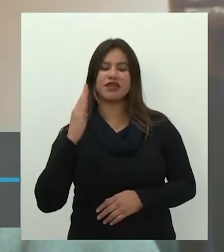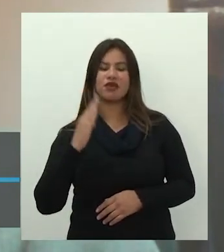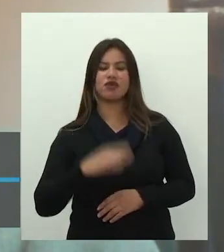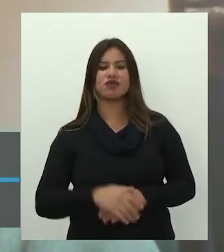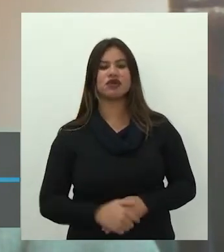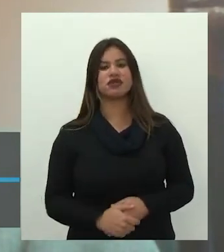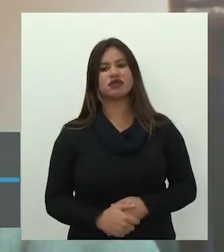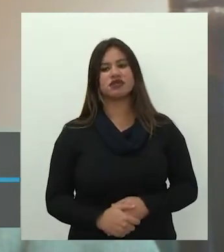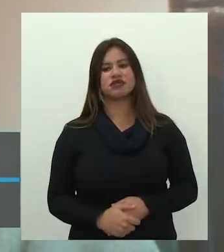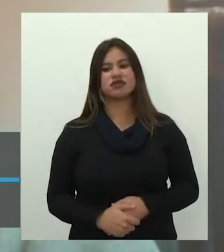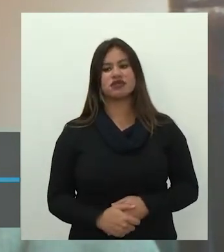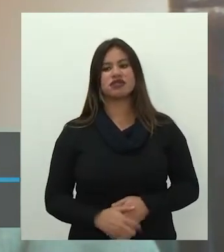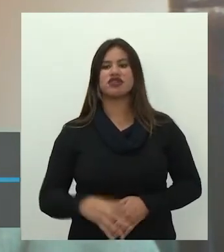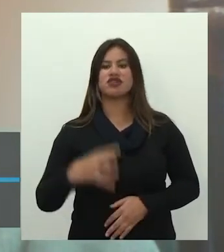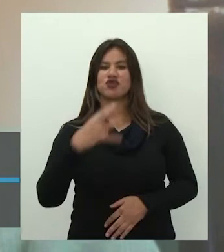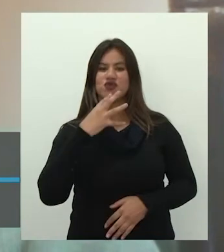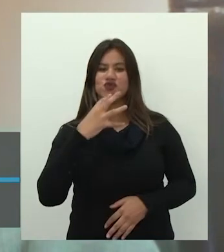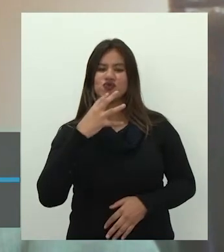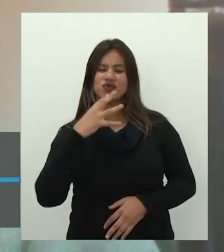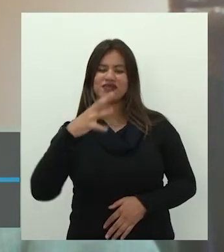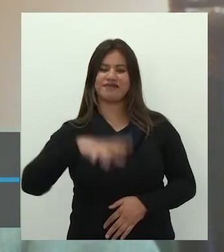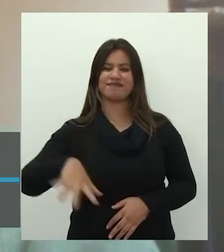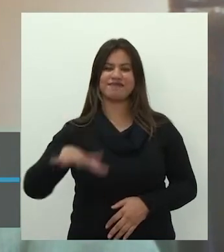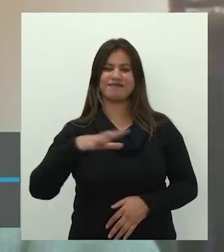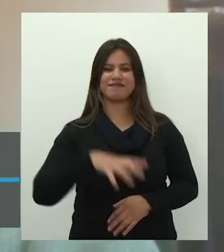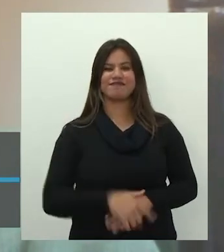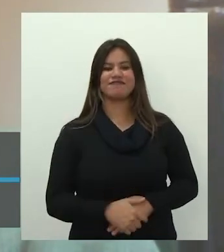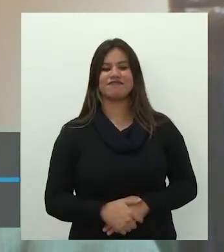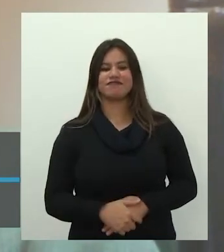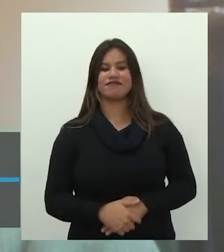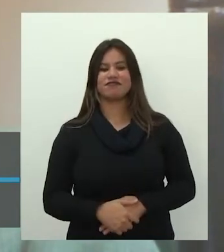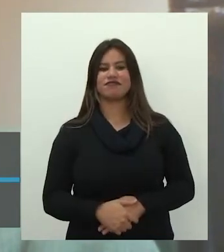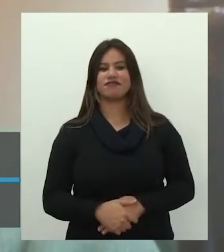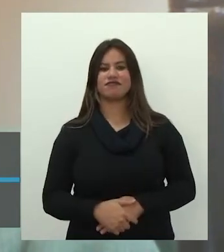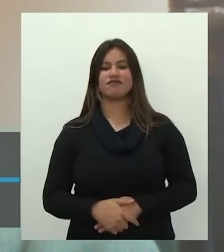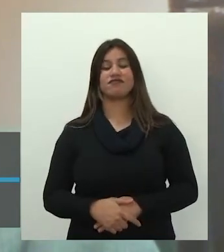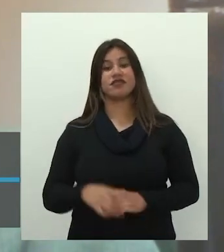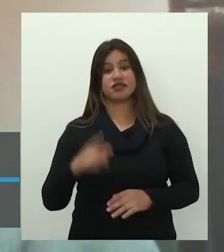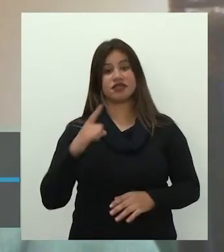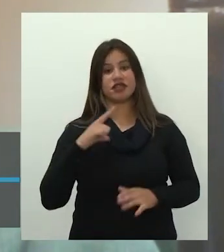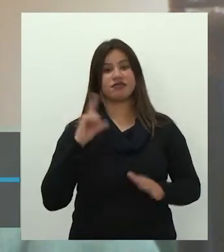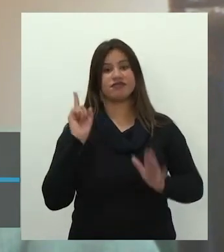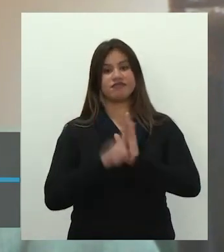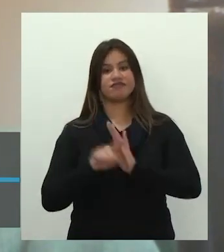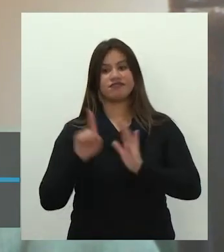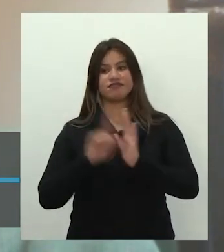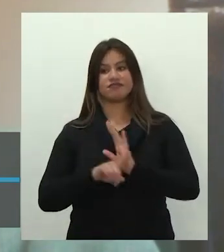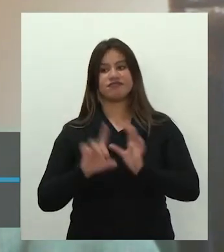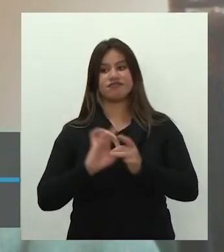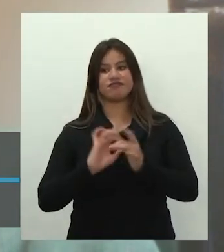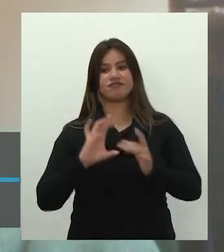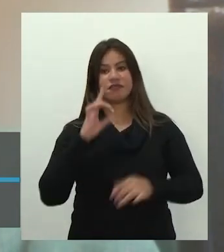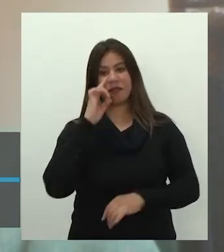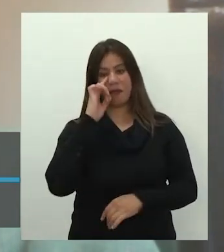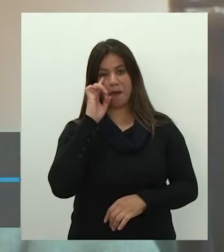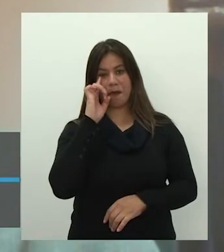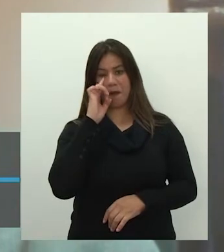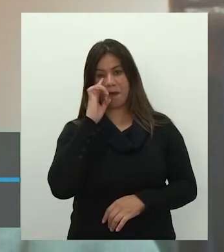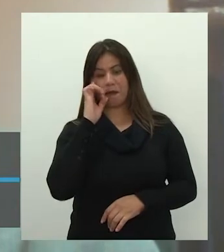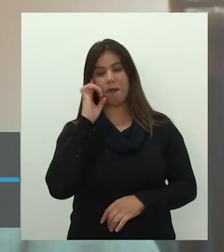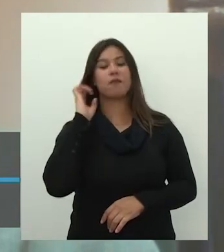inicialmente e conhece bem a área. Vamos abrir para vocês perguntas também e vamos saborear